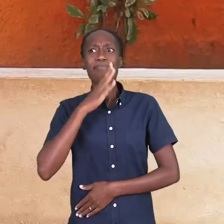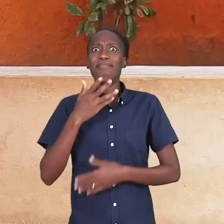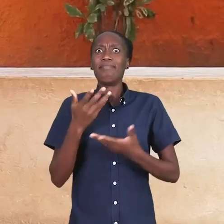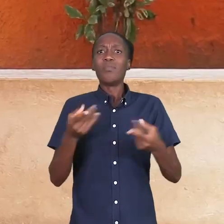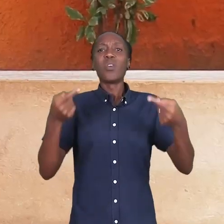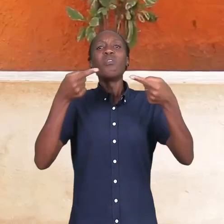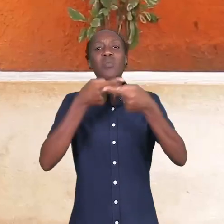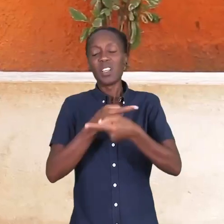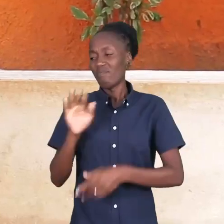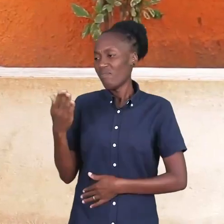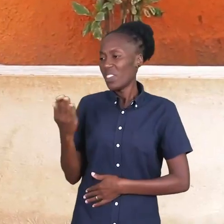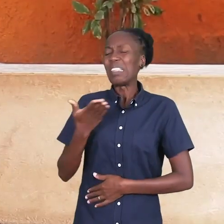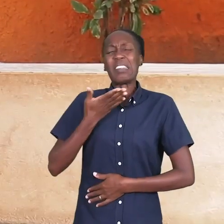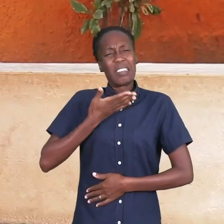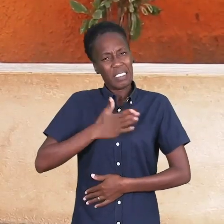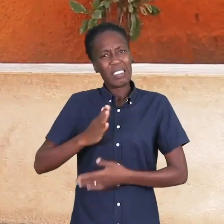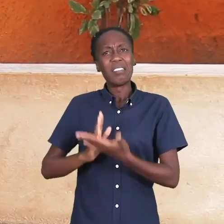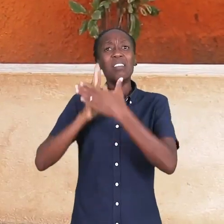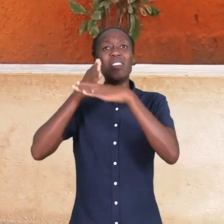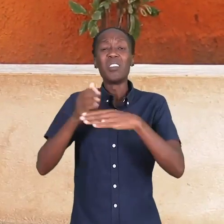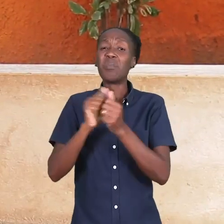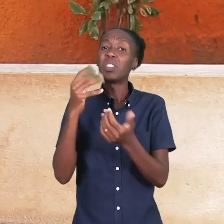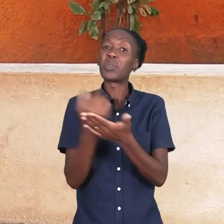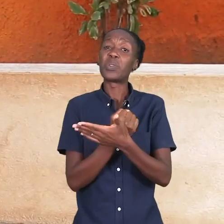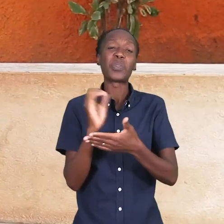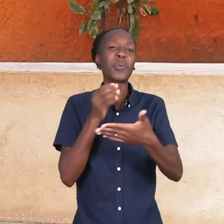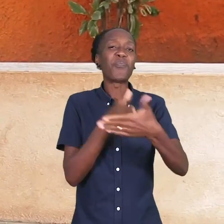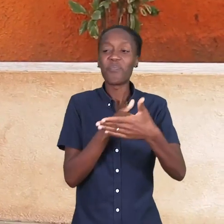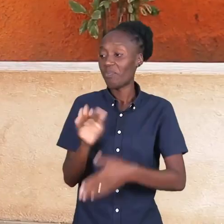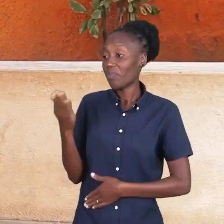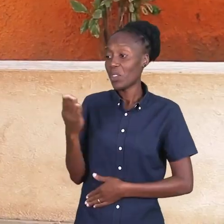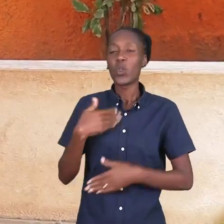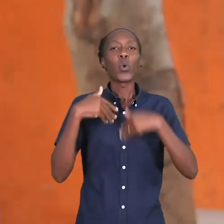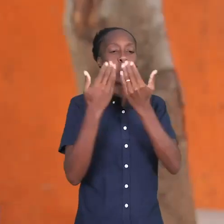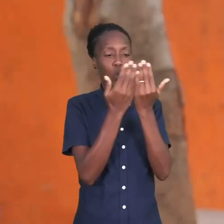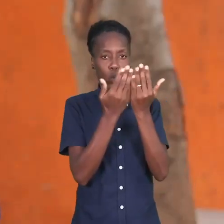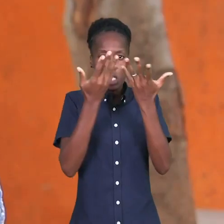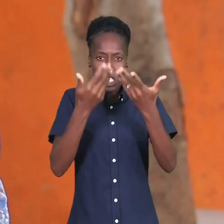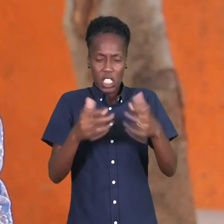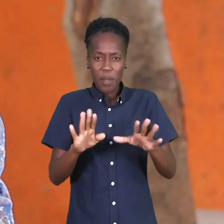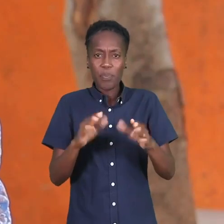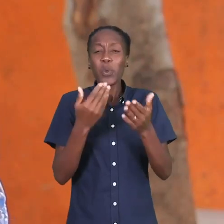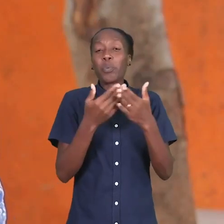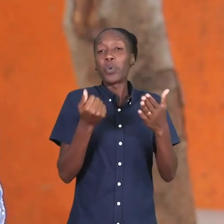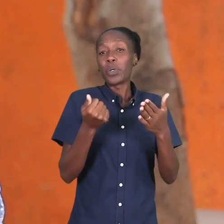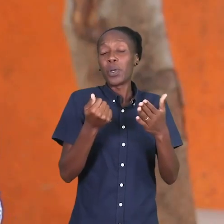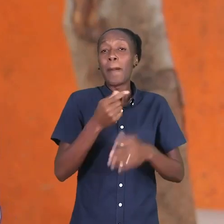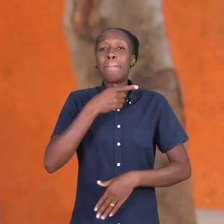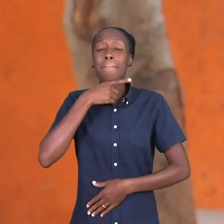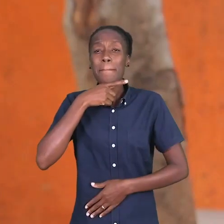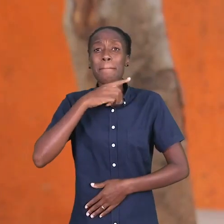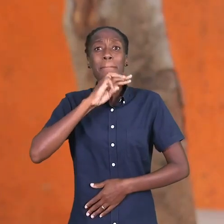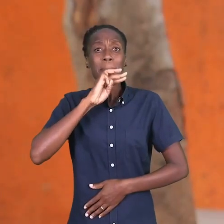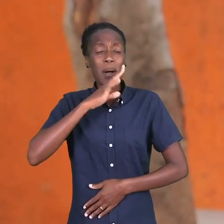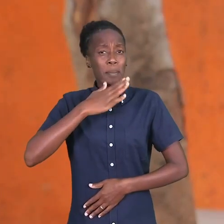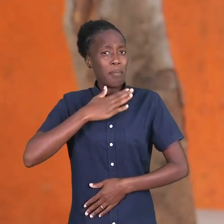complicação. Complicação que fez de tudo para ultrapassar, mas não conseguiu. Eu estudei, mas não consegui concluir por vários motivos.